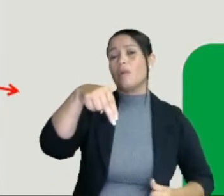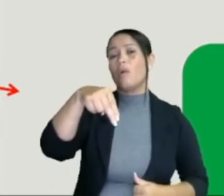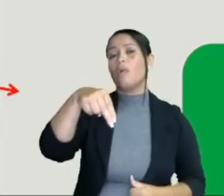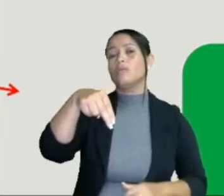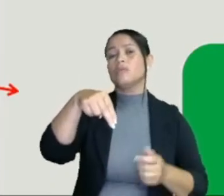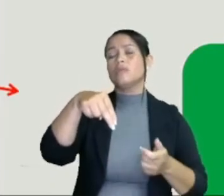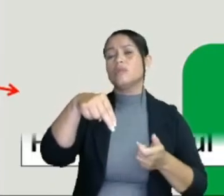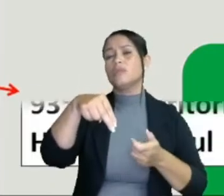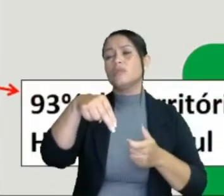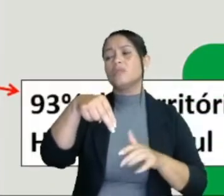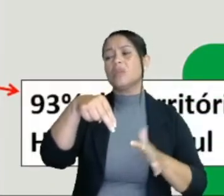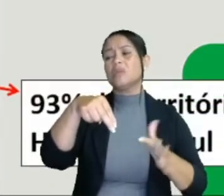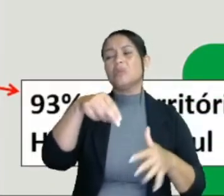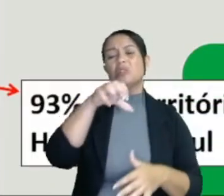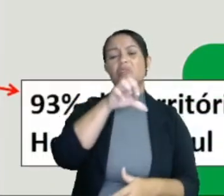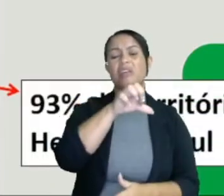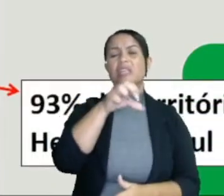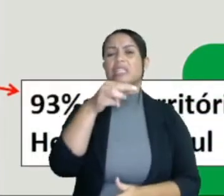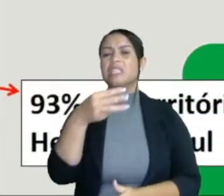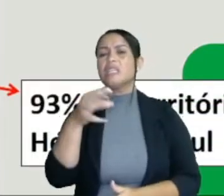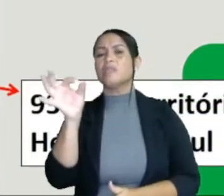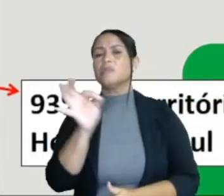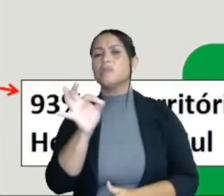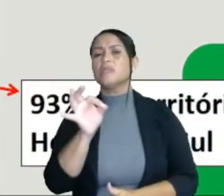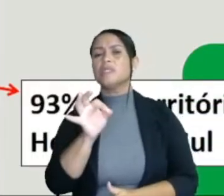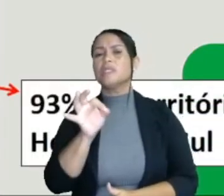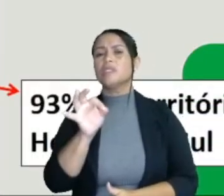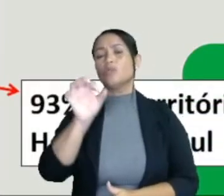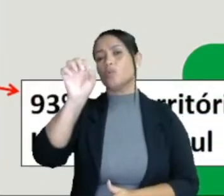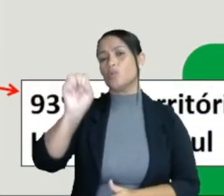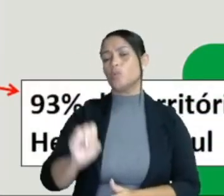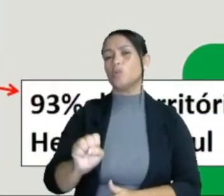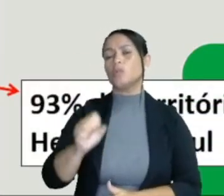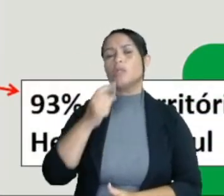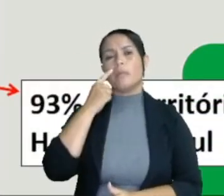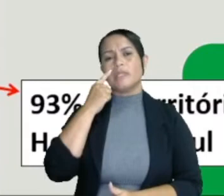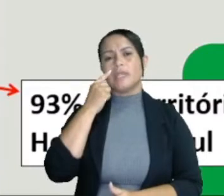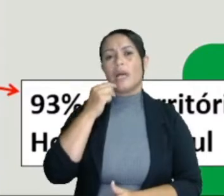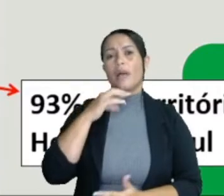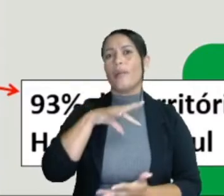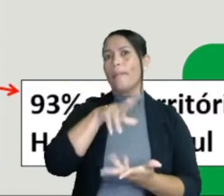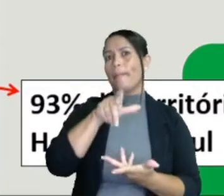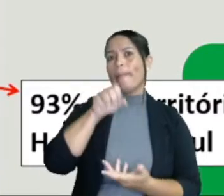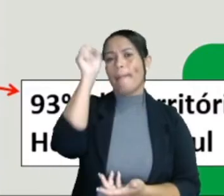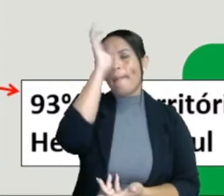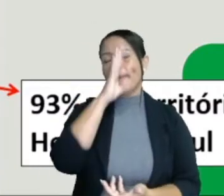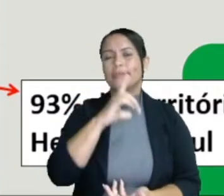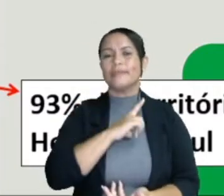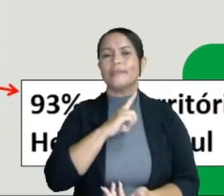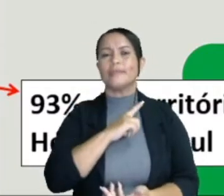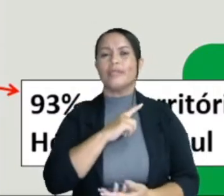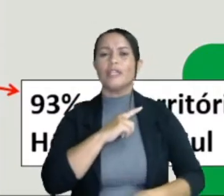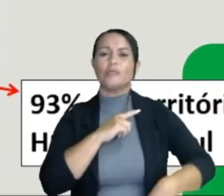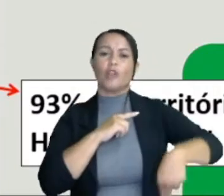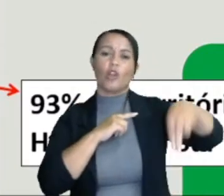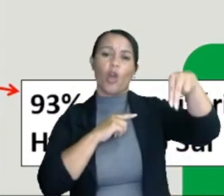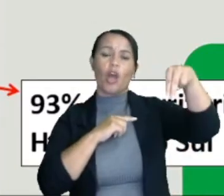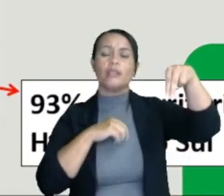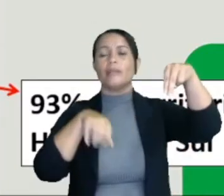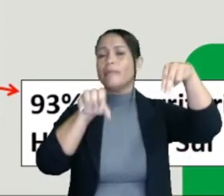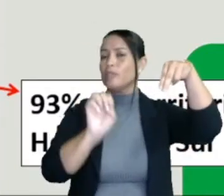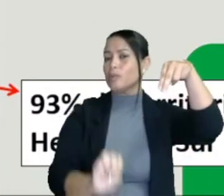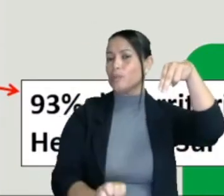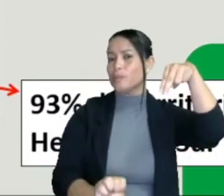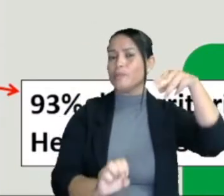o restante, né, 93%, no hemisfério sul. Então, de um modo geral, o Brasil tem terras tanto no hemisfério norte como também no